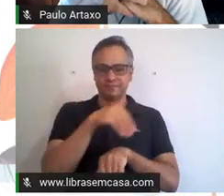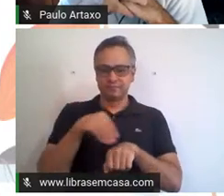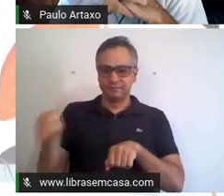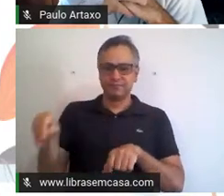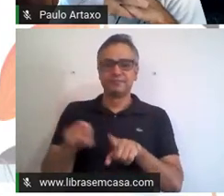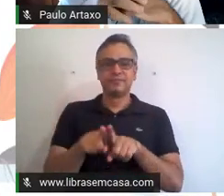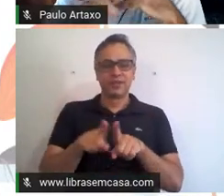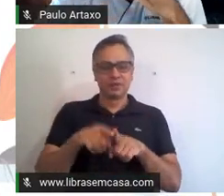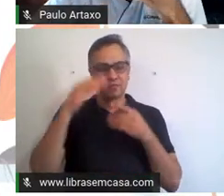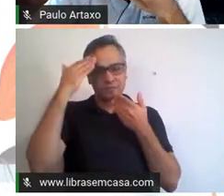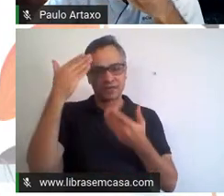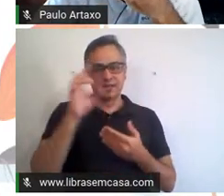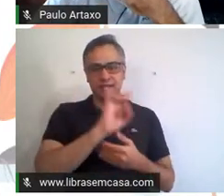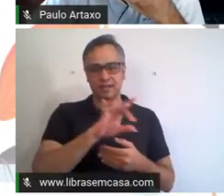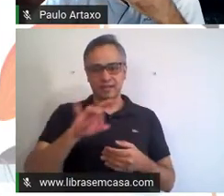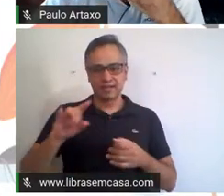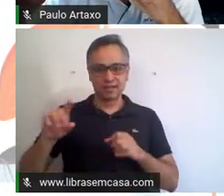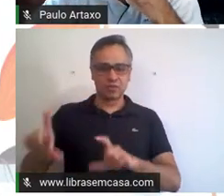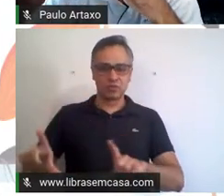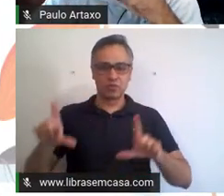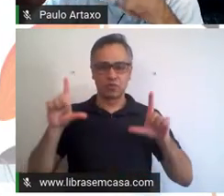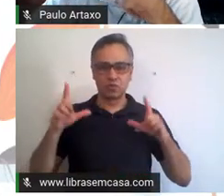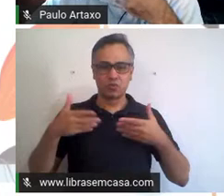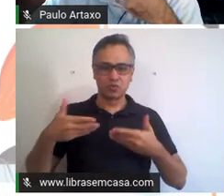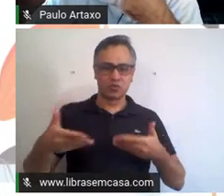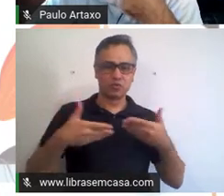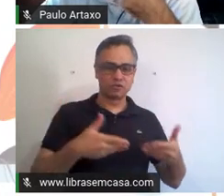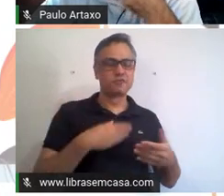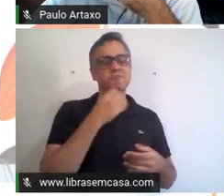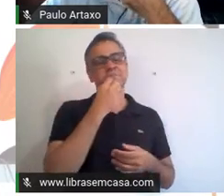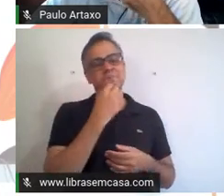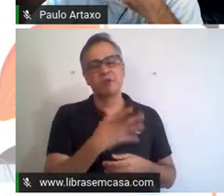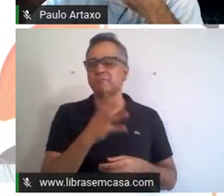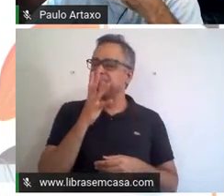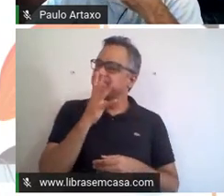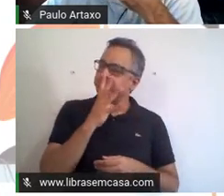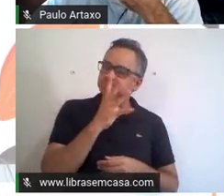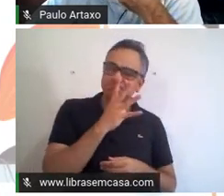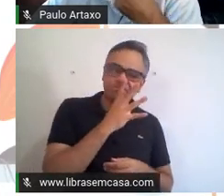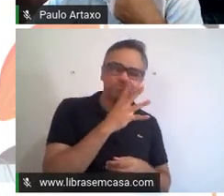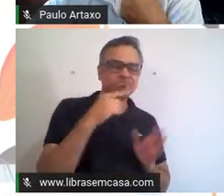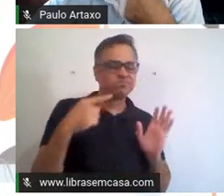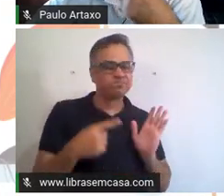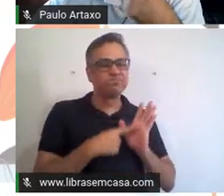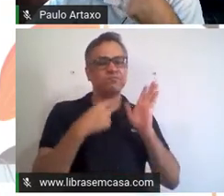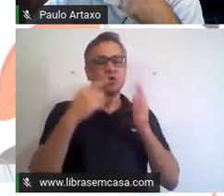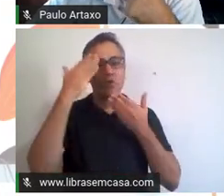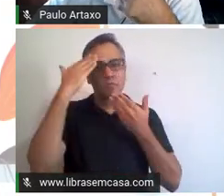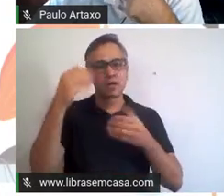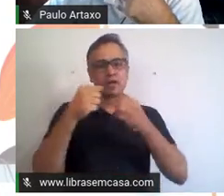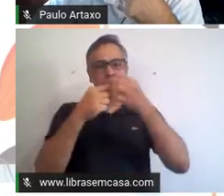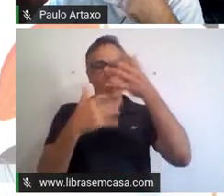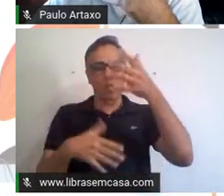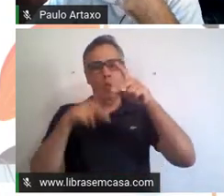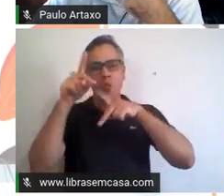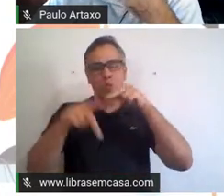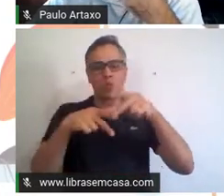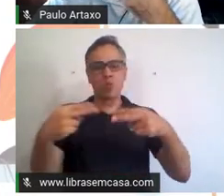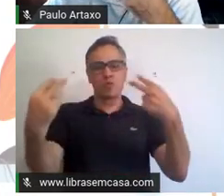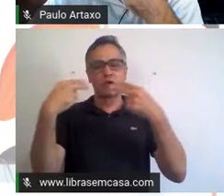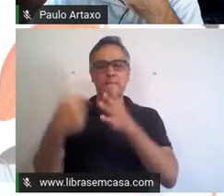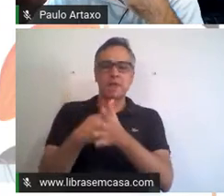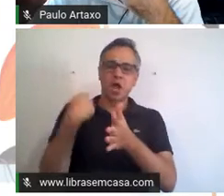aos convidados, foi muito inspirador estar aqui com vocês hoje ouvindo as falas de vocês. Obrigada ao público que participou, que ficou até o final, que enviou